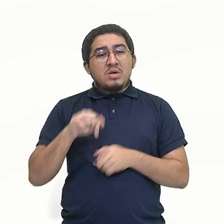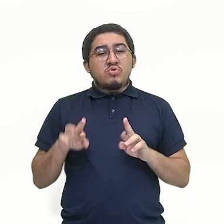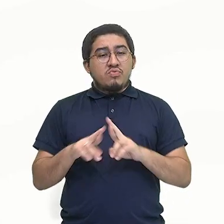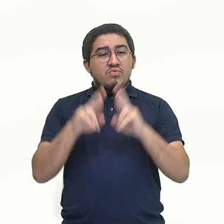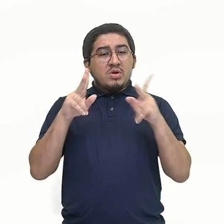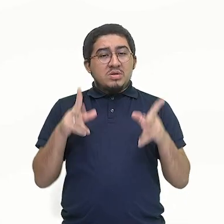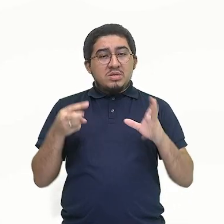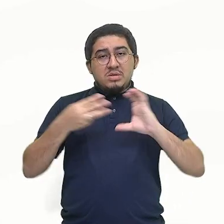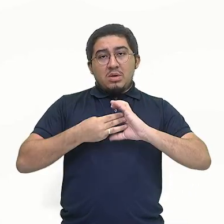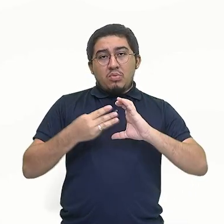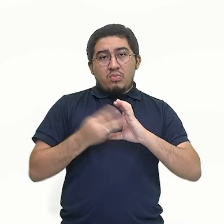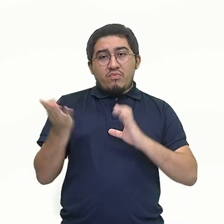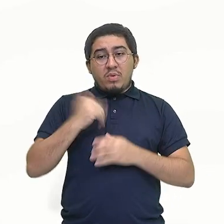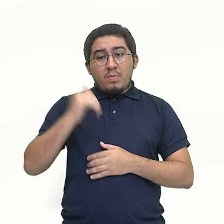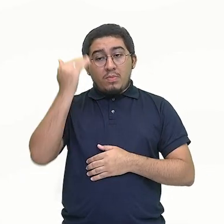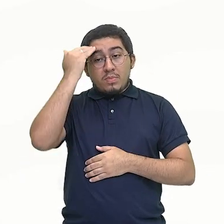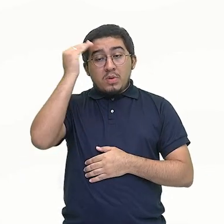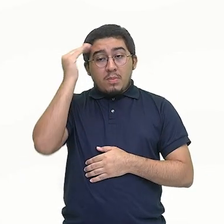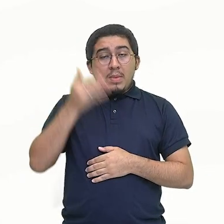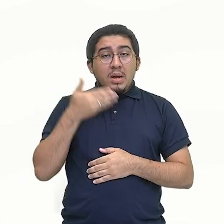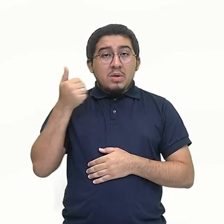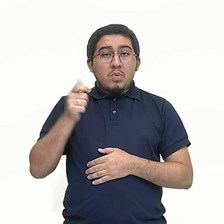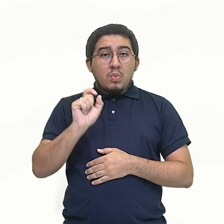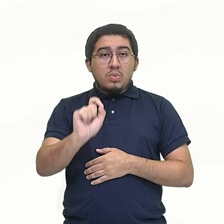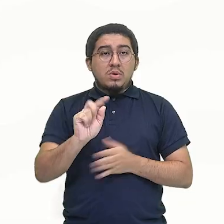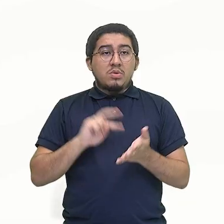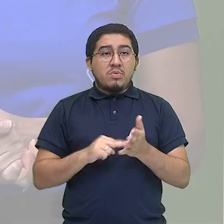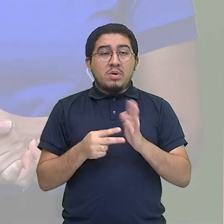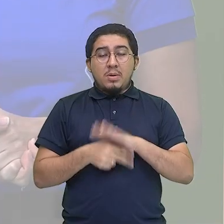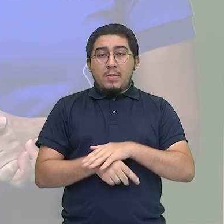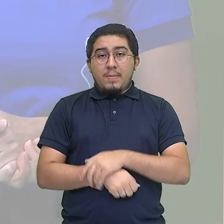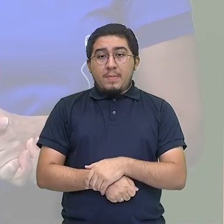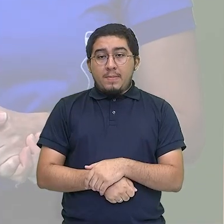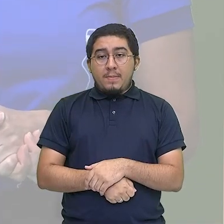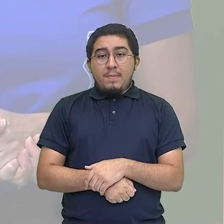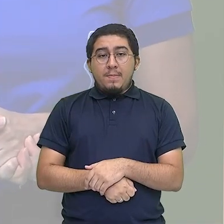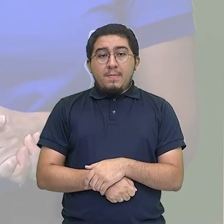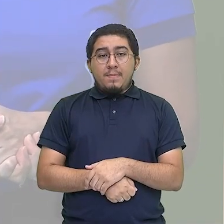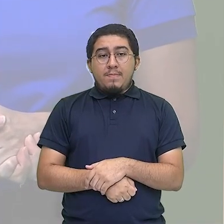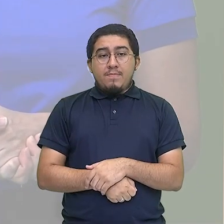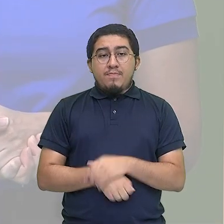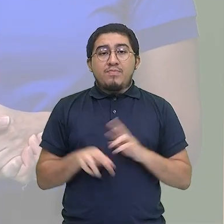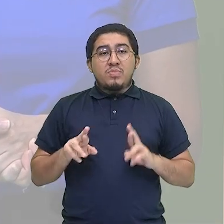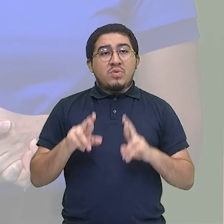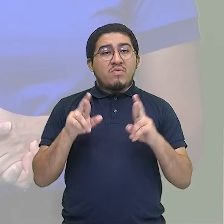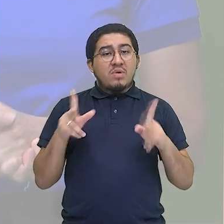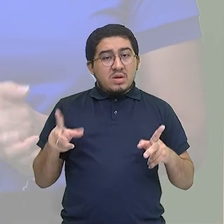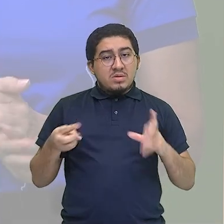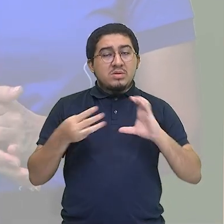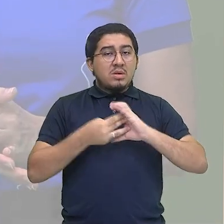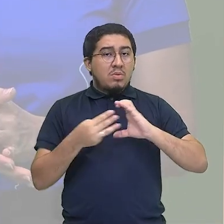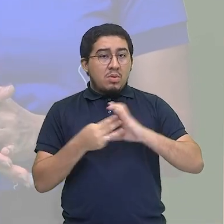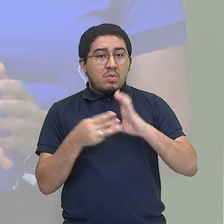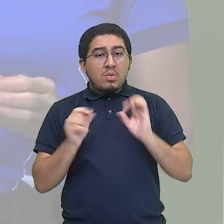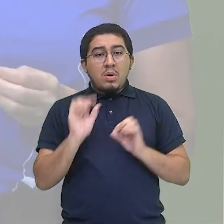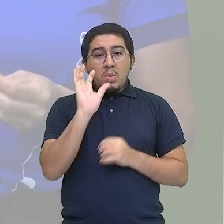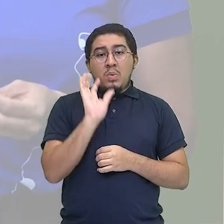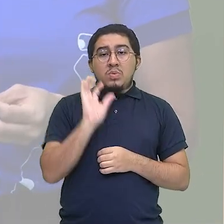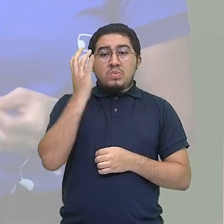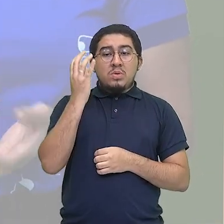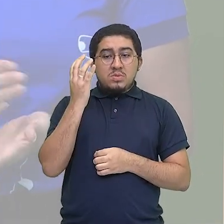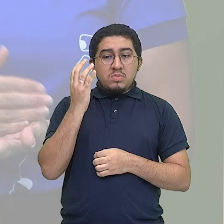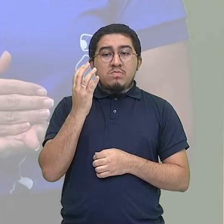celular. Vamos entender um pouquinho mais sobre o que significa isso. A diferenciação celular, ela ocorre